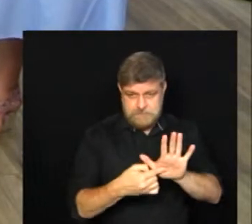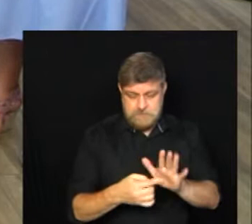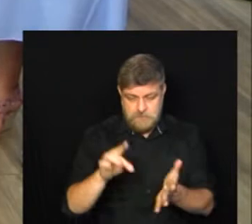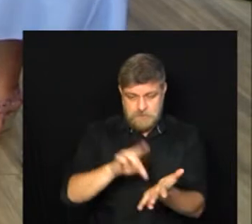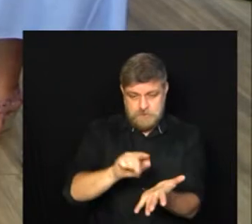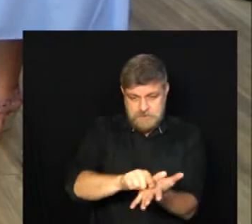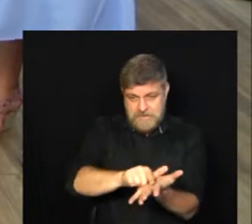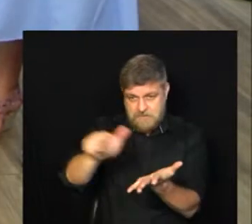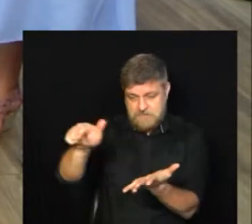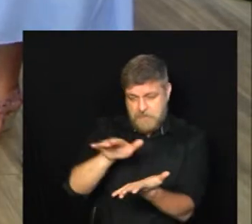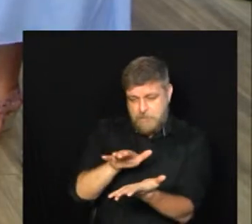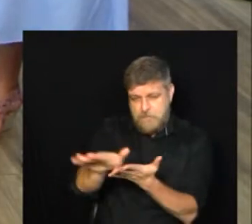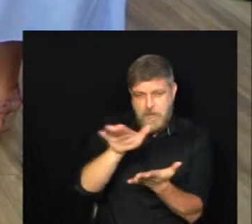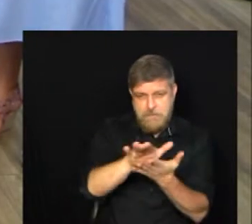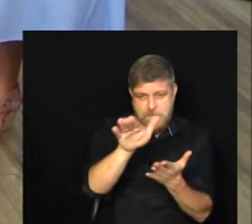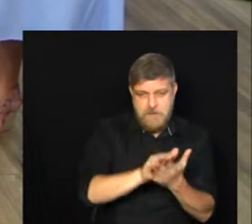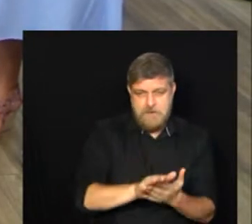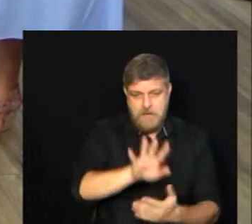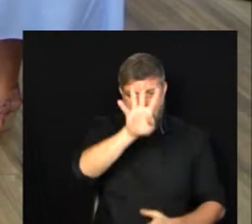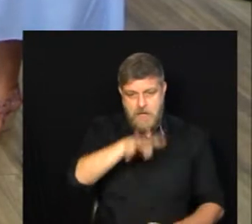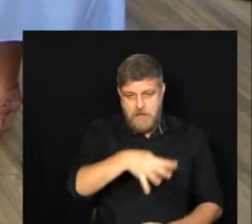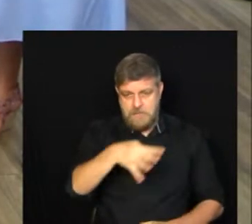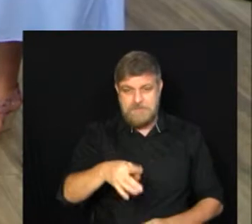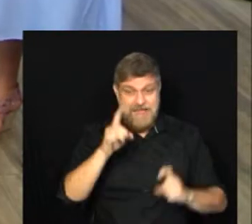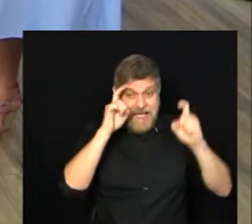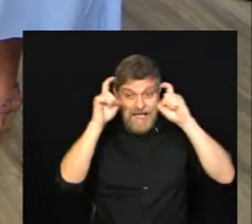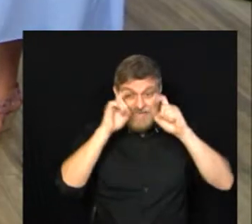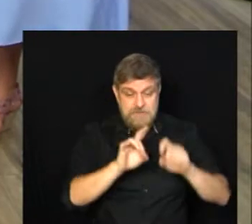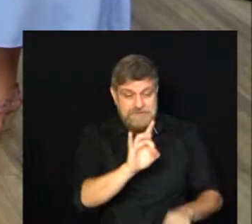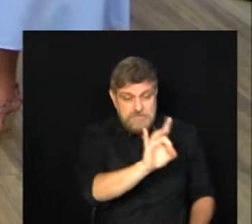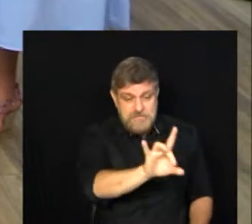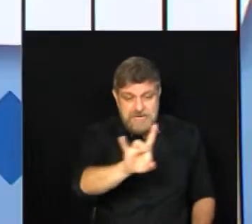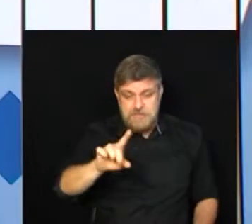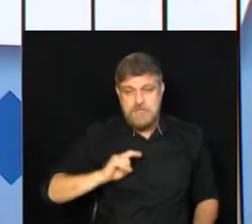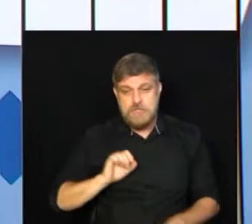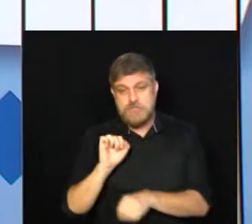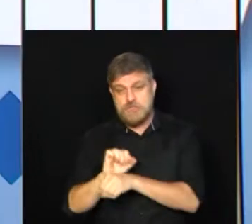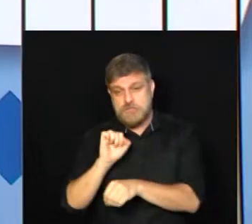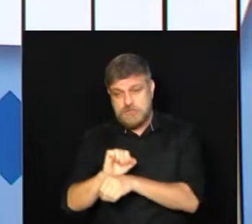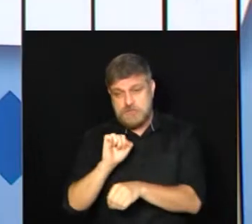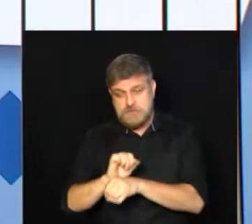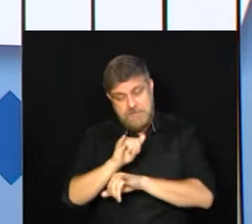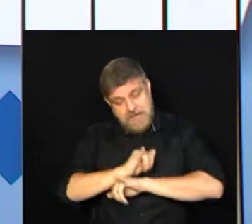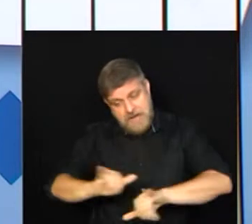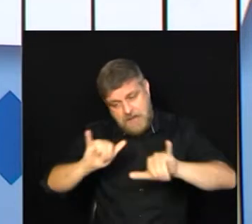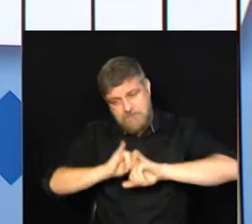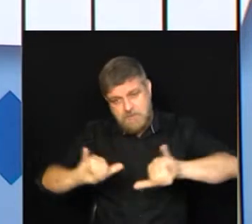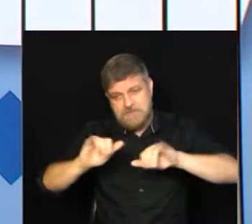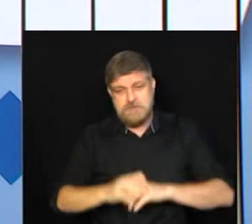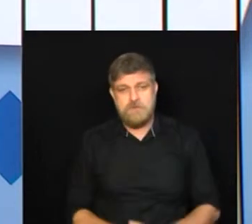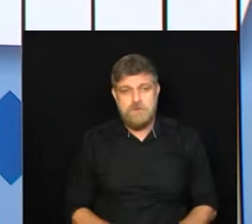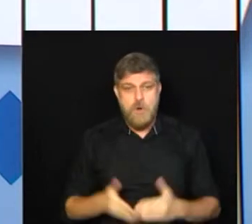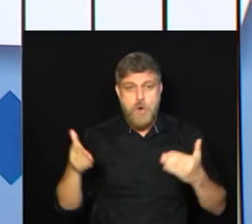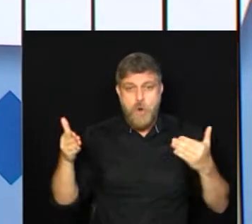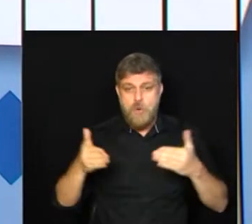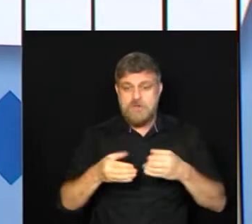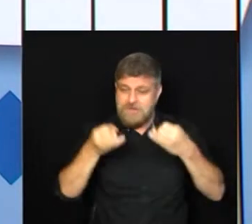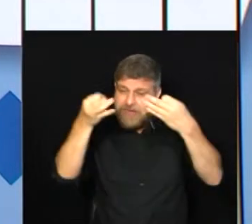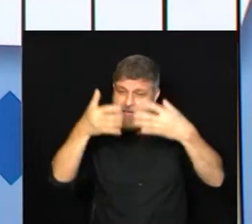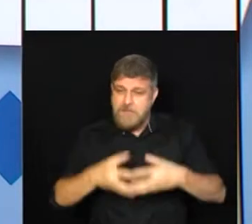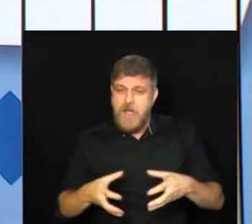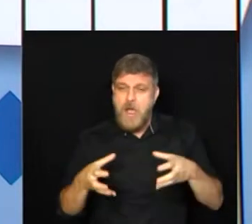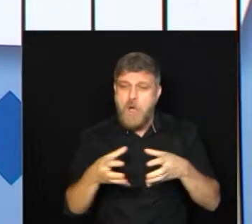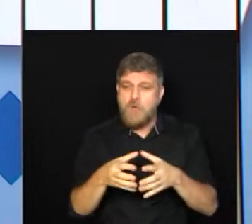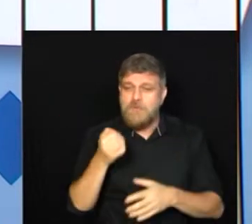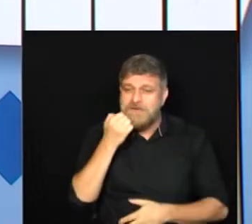Diário Oficial, o cronograma das reuniões de cada uma. A gente aguarda esse comunicado. Hoje, nós vamos falar da Comissão de